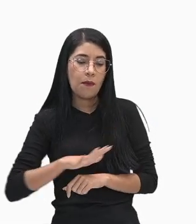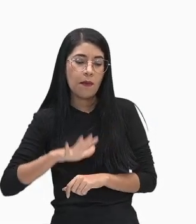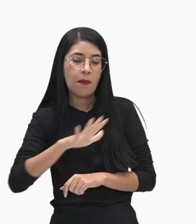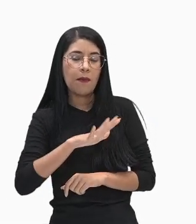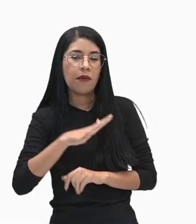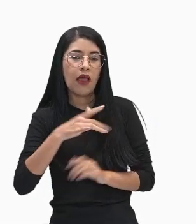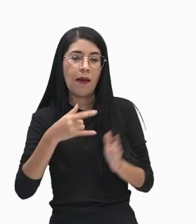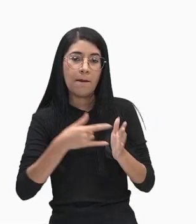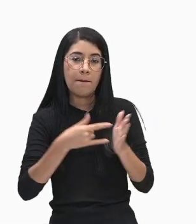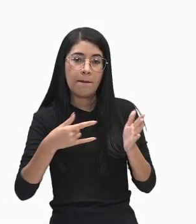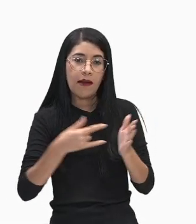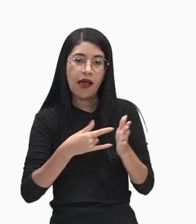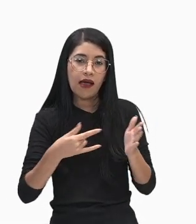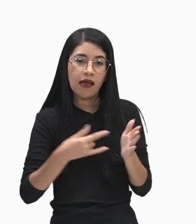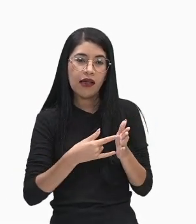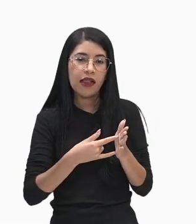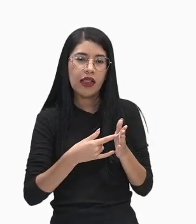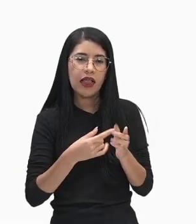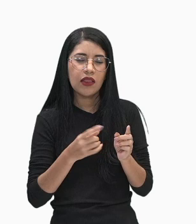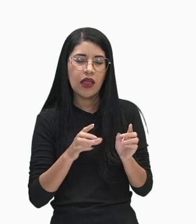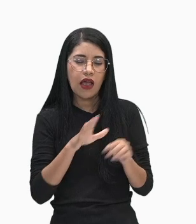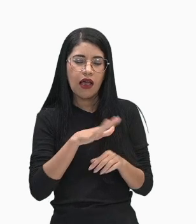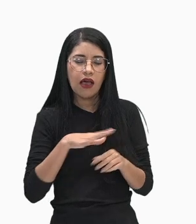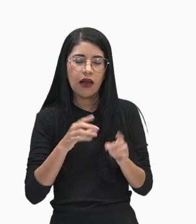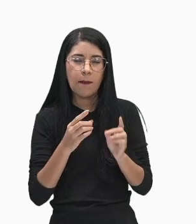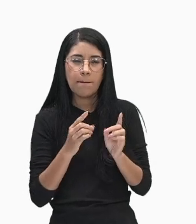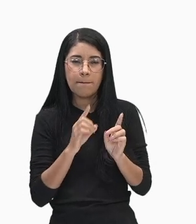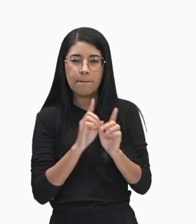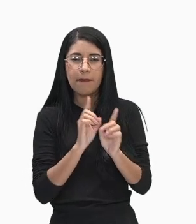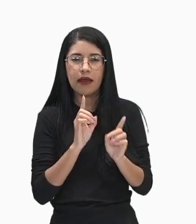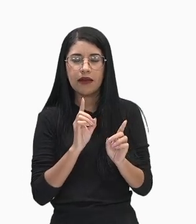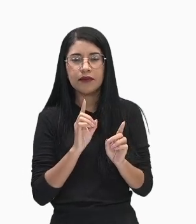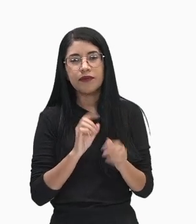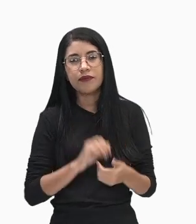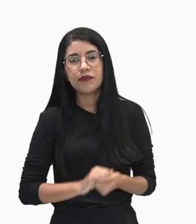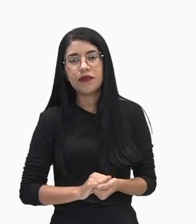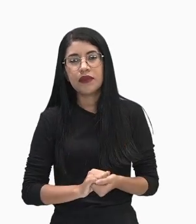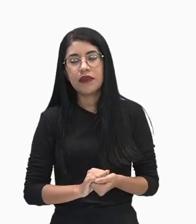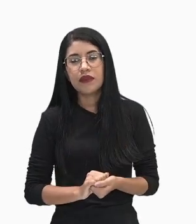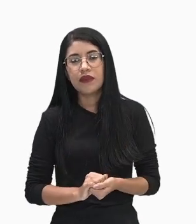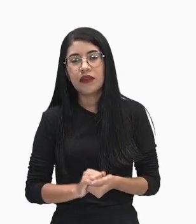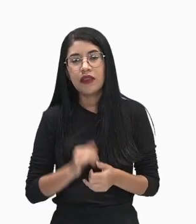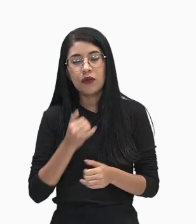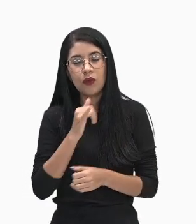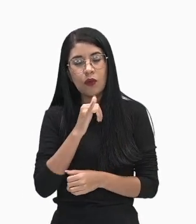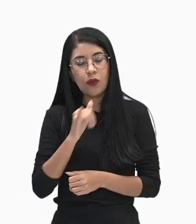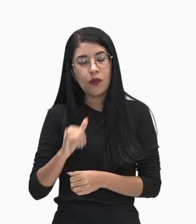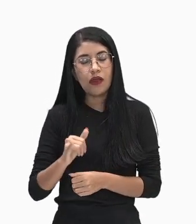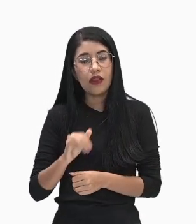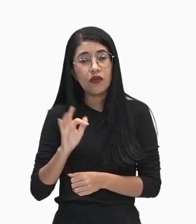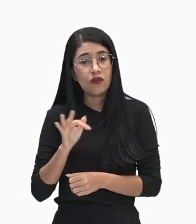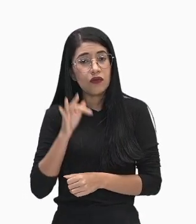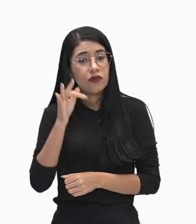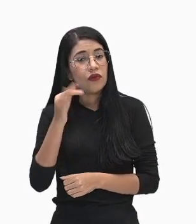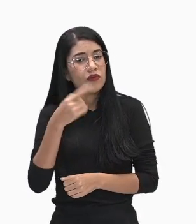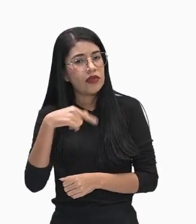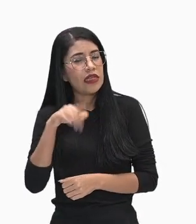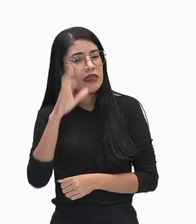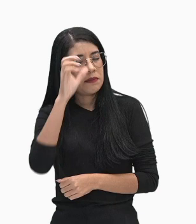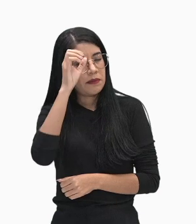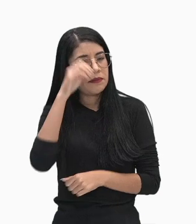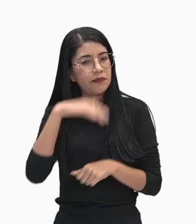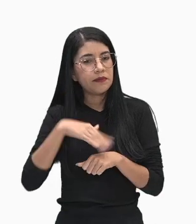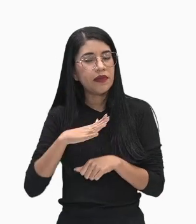magnético na região próxima onde se aplica a corrente elétrica. Isso aqui você vai aprender no futuro, gente, que isso aqui foi uma